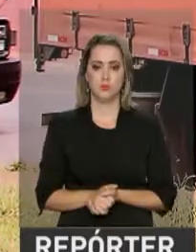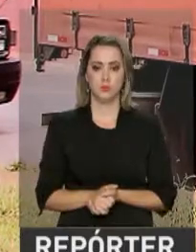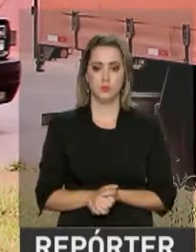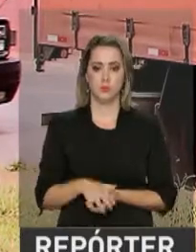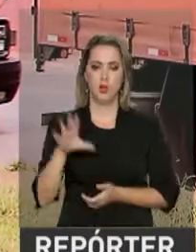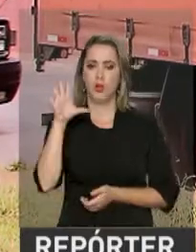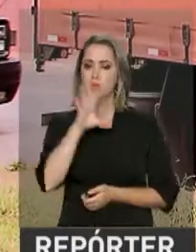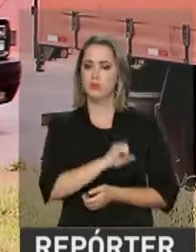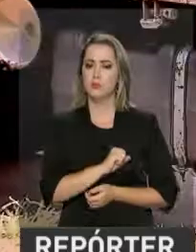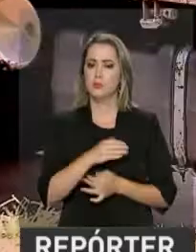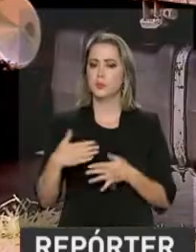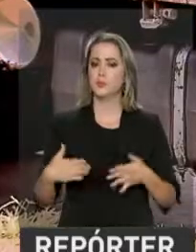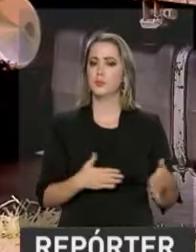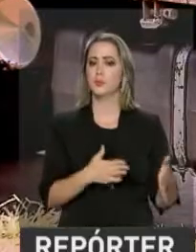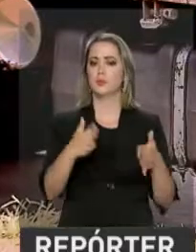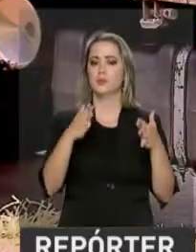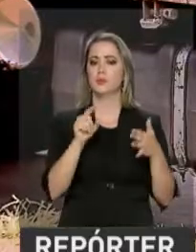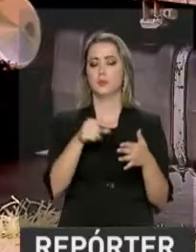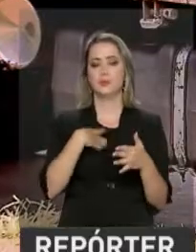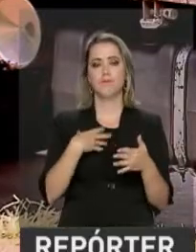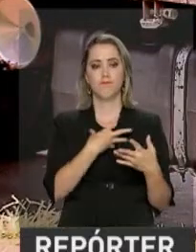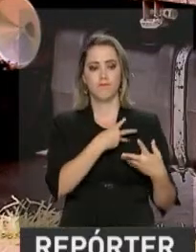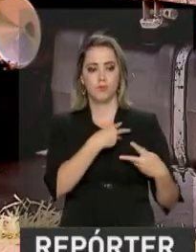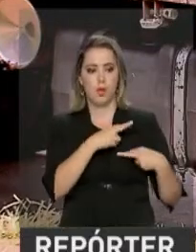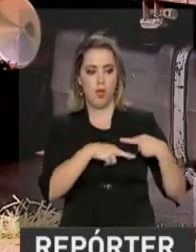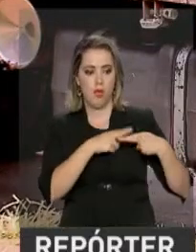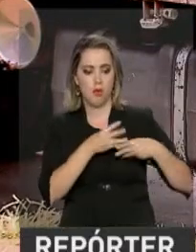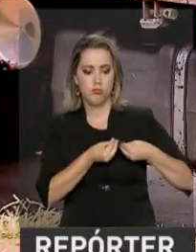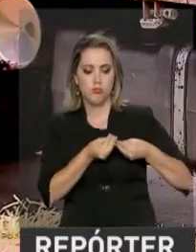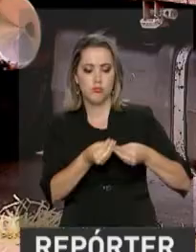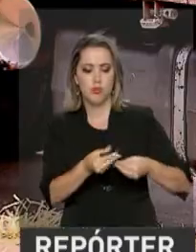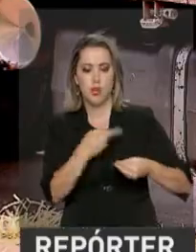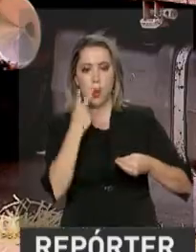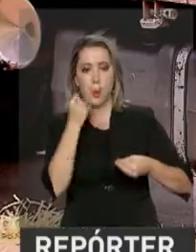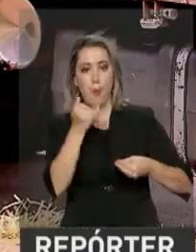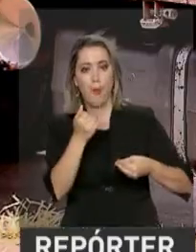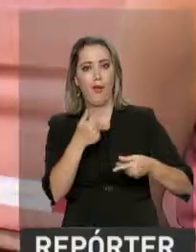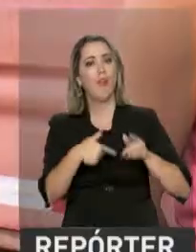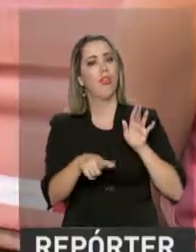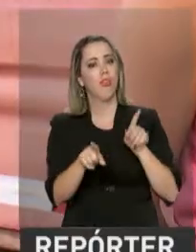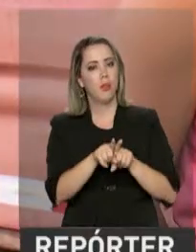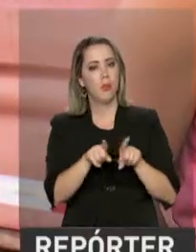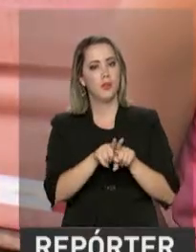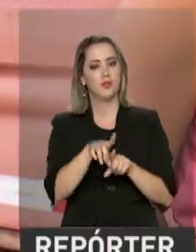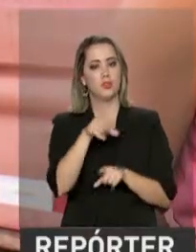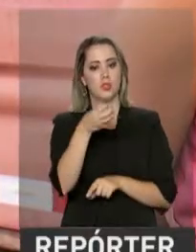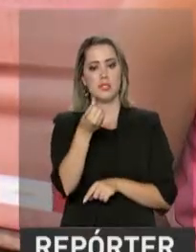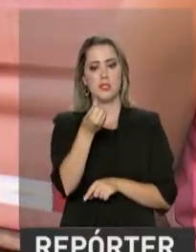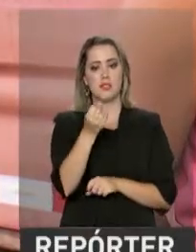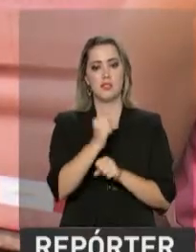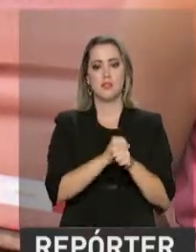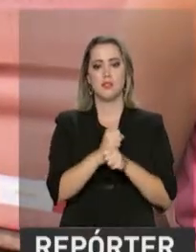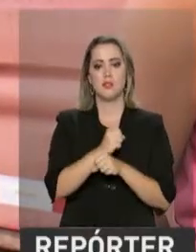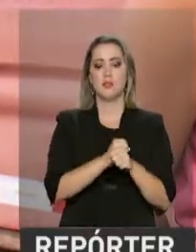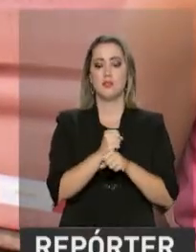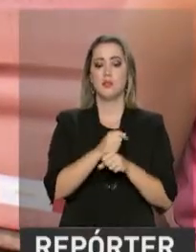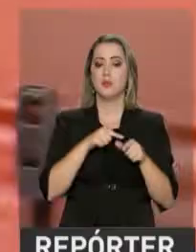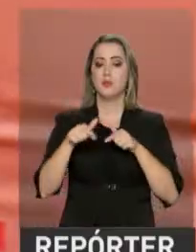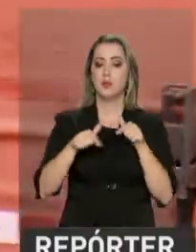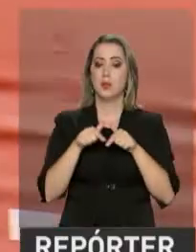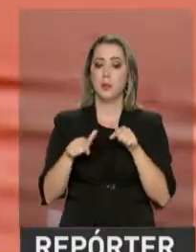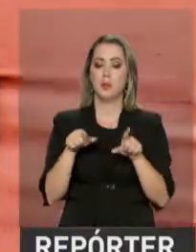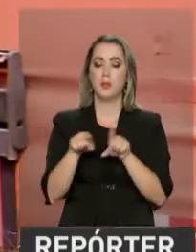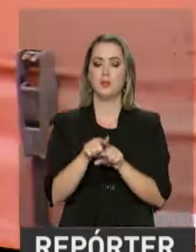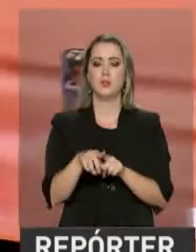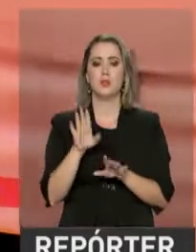a paixão pela estrada carlos herdou do pai o caminhoneiro há seis anos ele chega a passar 20 dias por mês